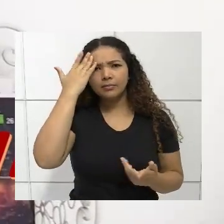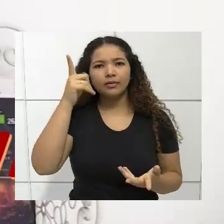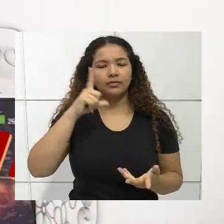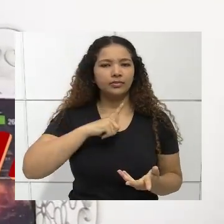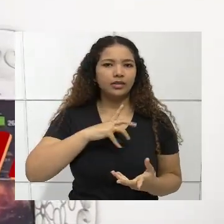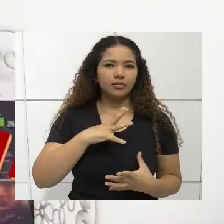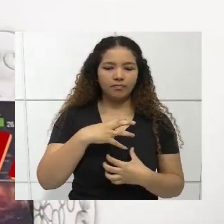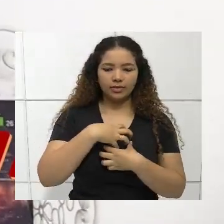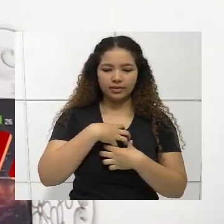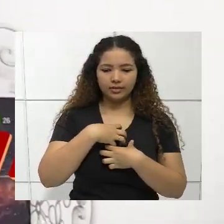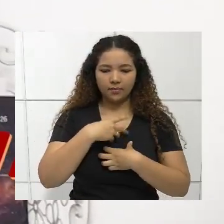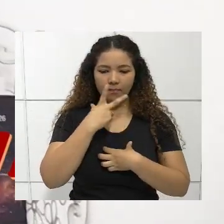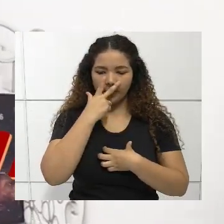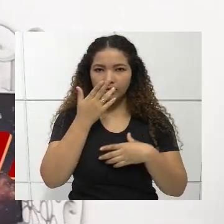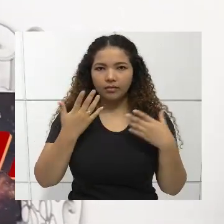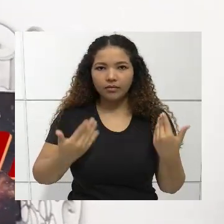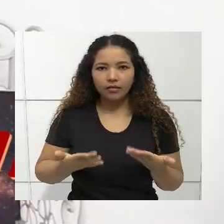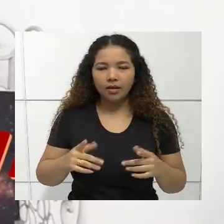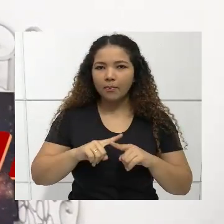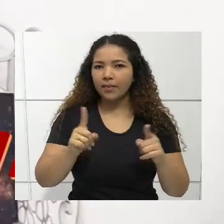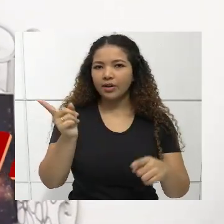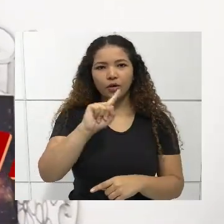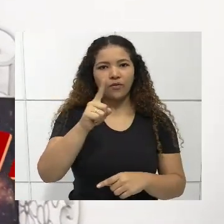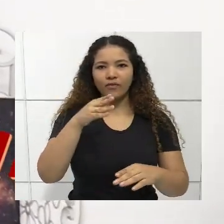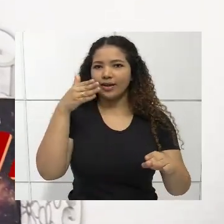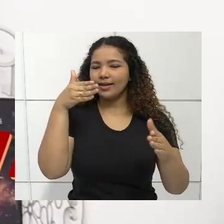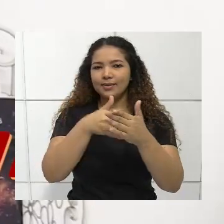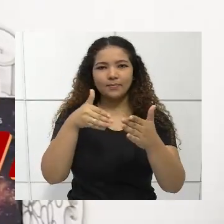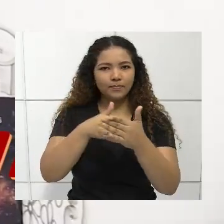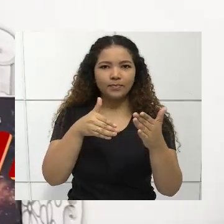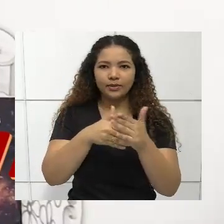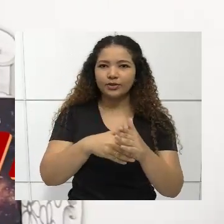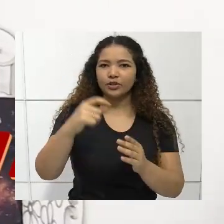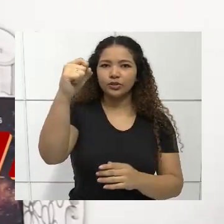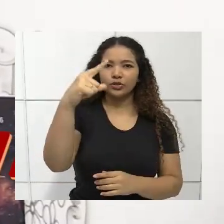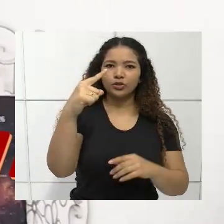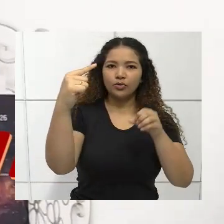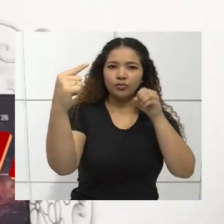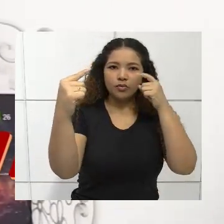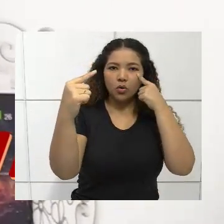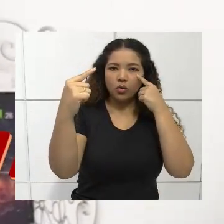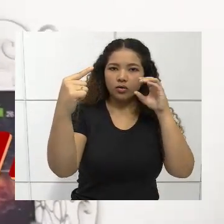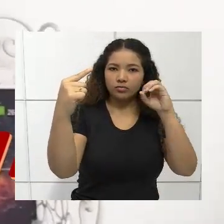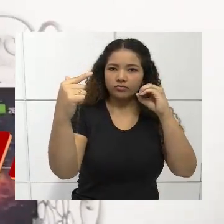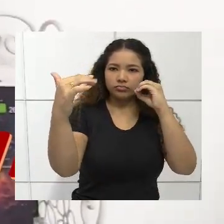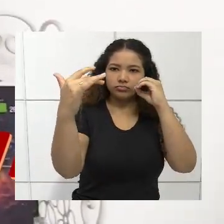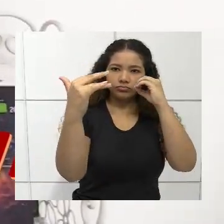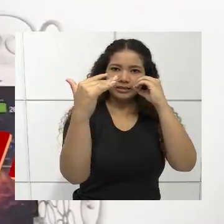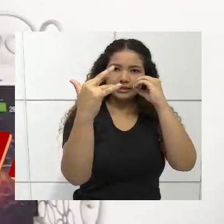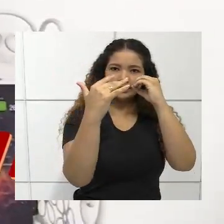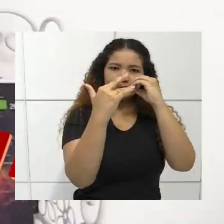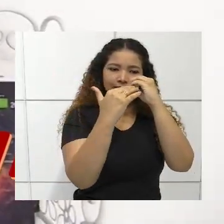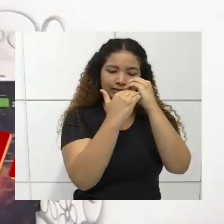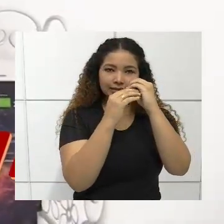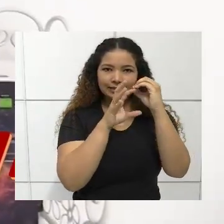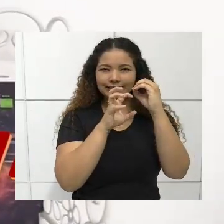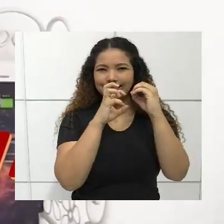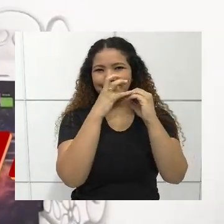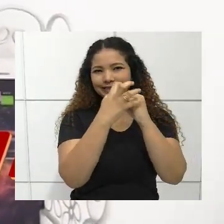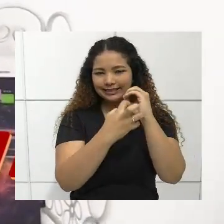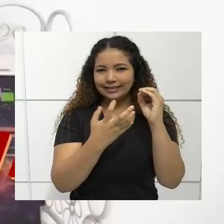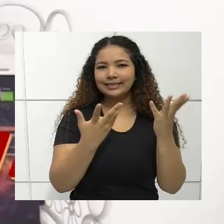de descanso, mas eles não vão impedir a passagem desse raio ultravioleta que pode ser prejudicial para a nossa visão. Então,